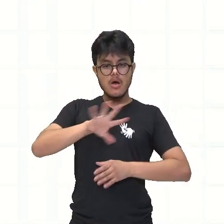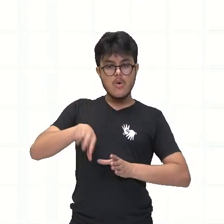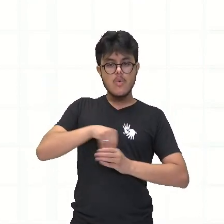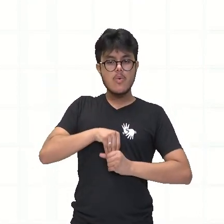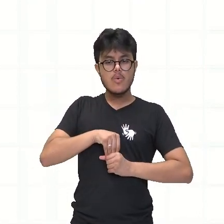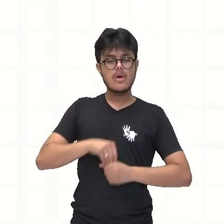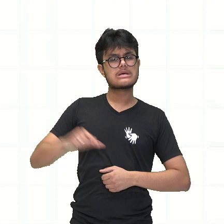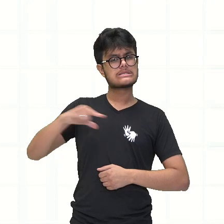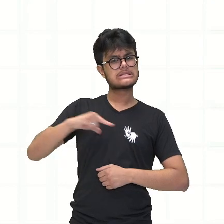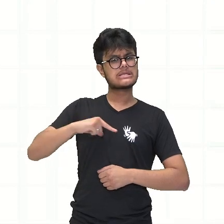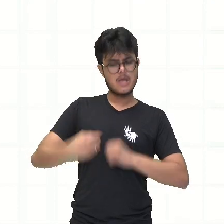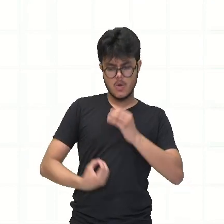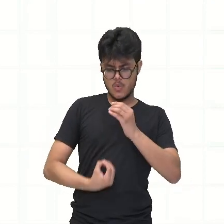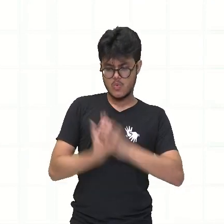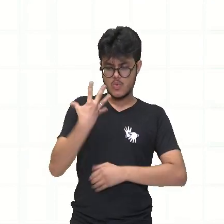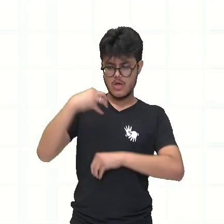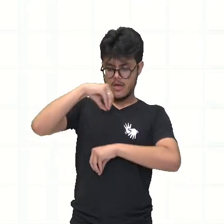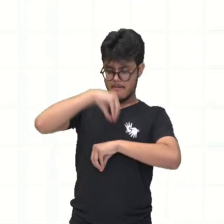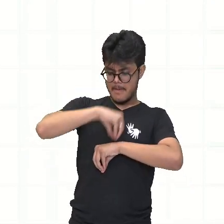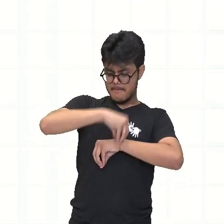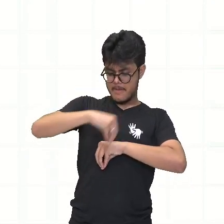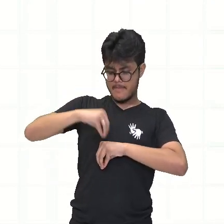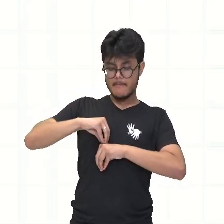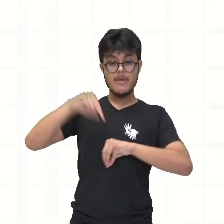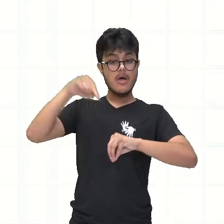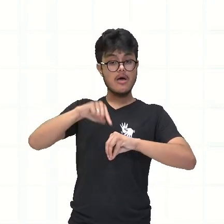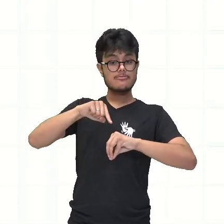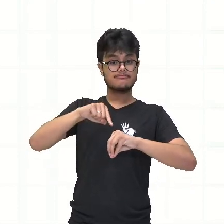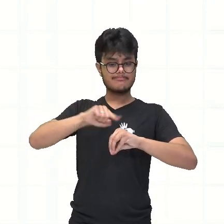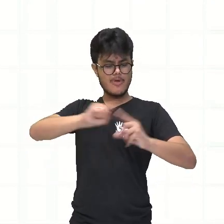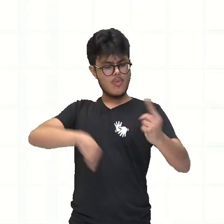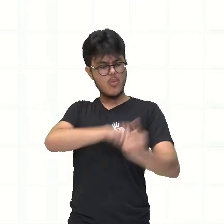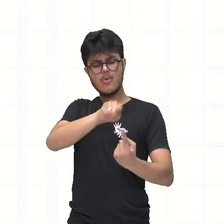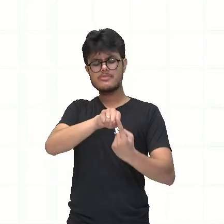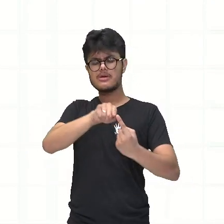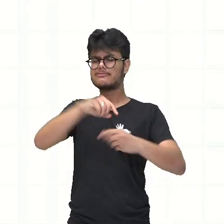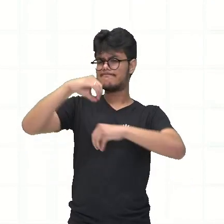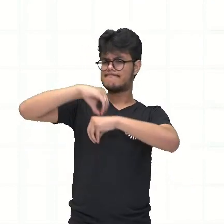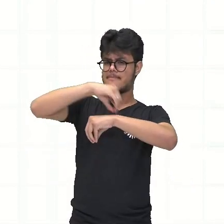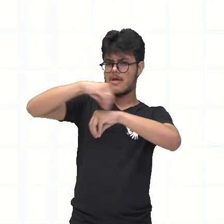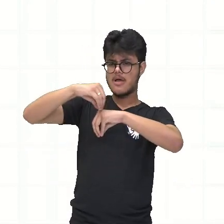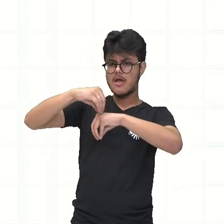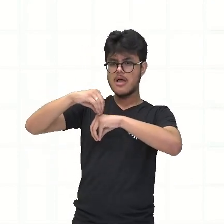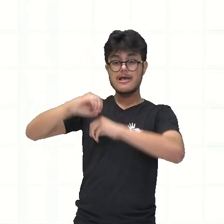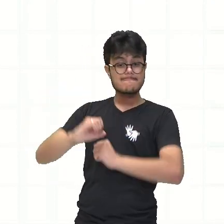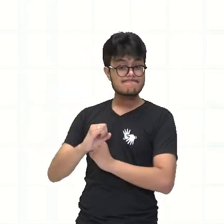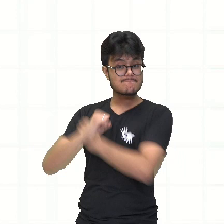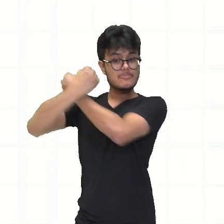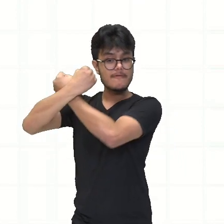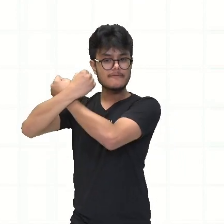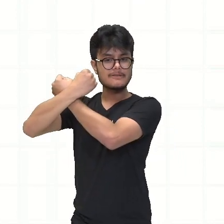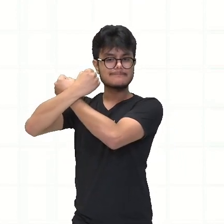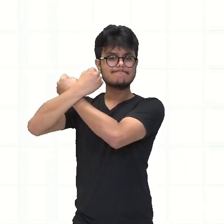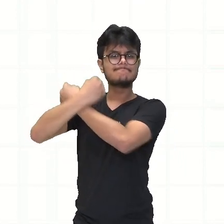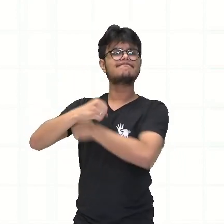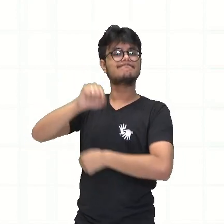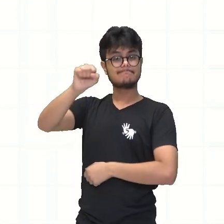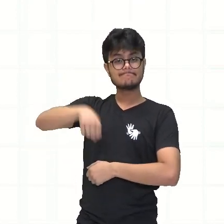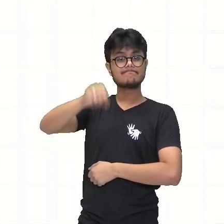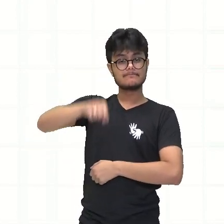Essas células, elas estão presentes ali no nosso, além dos órgãos, medula óssea,